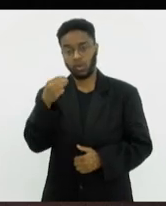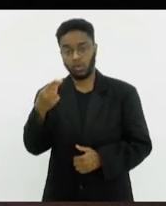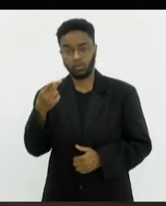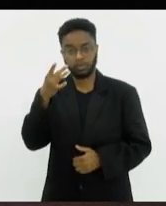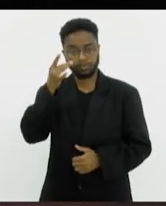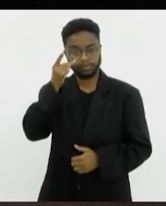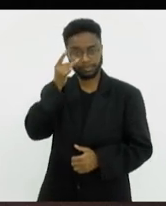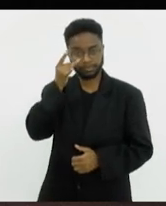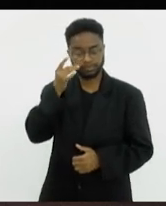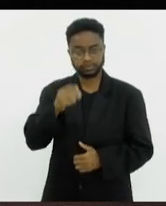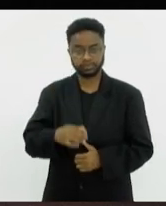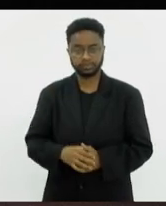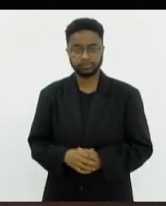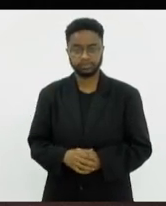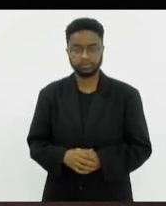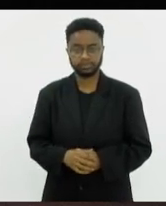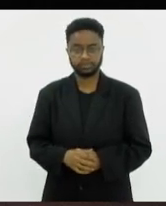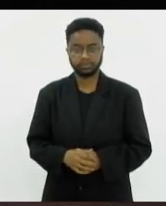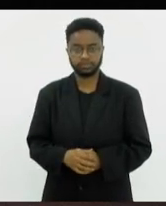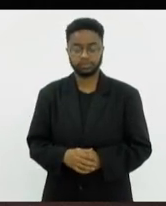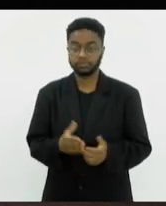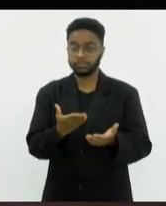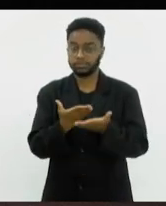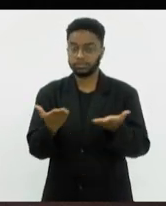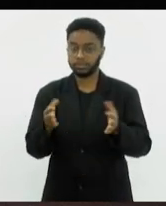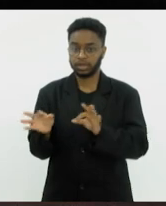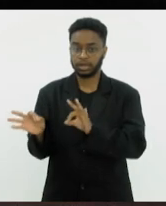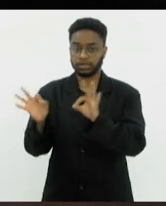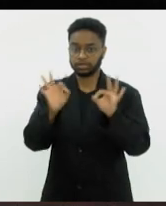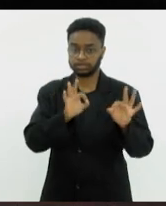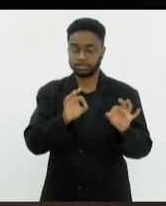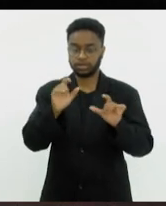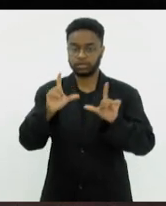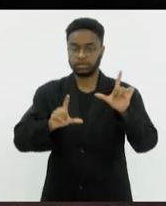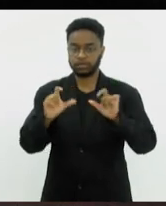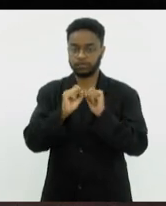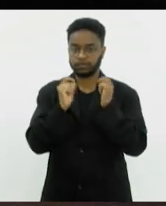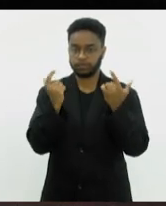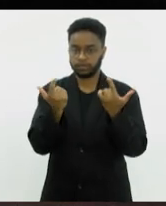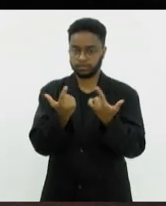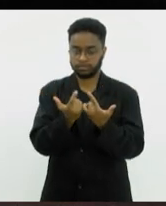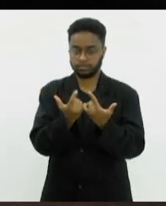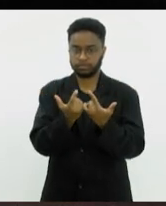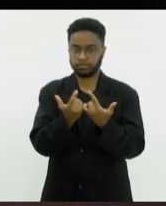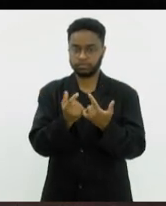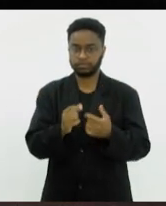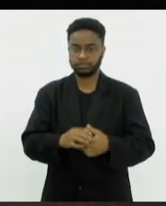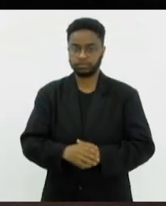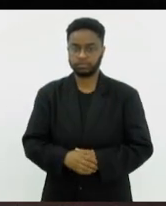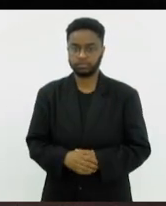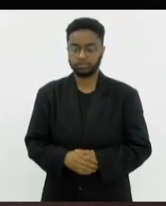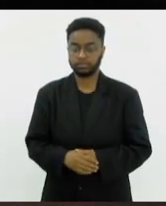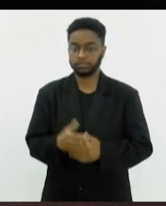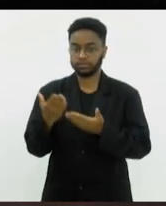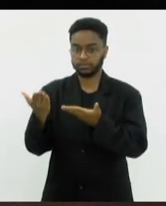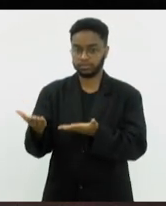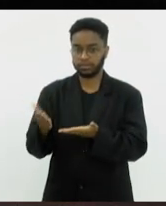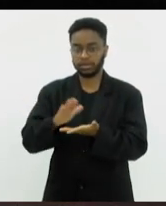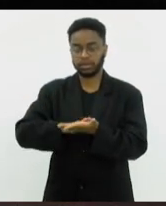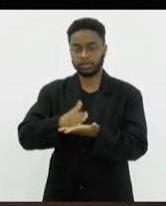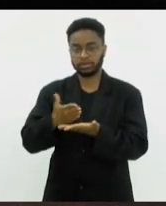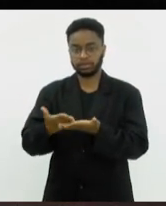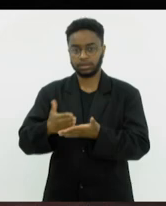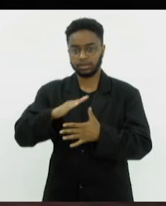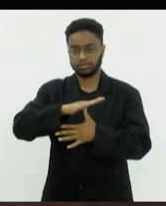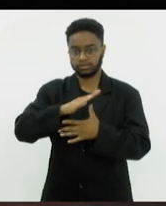presencial, senhoras e senhores telespectadores da TV Alerja e senhor intérprete